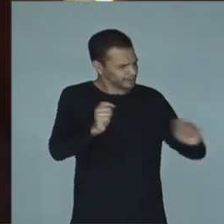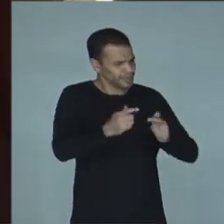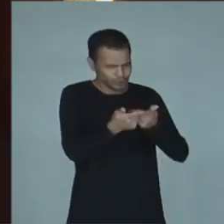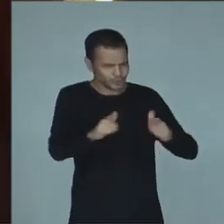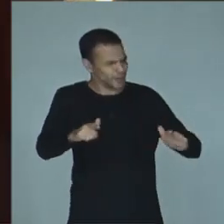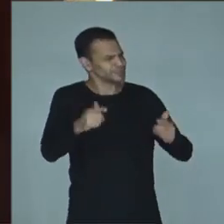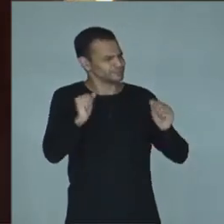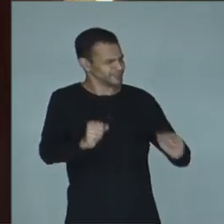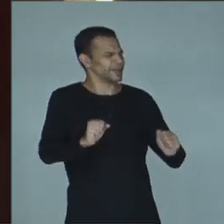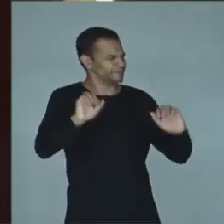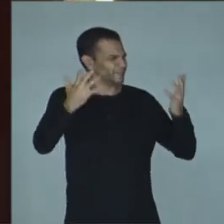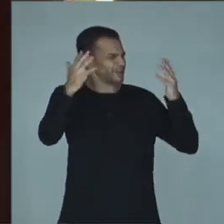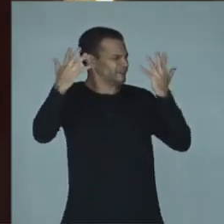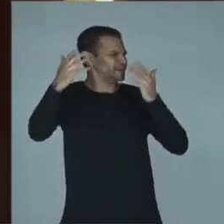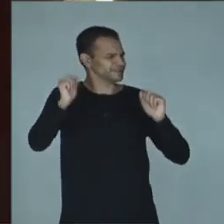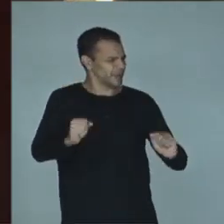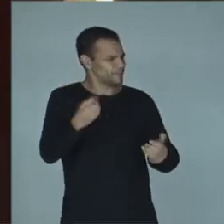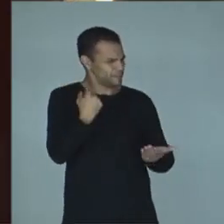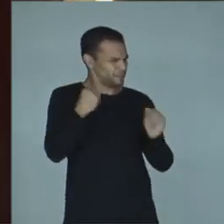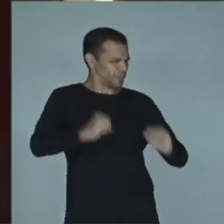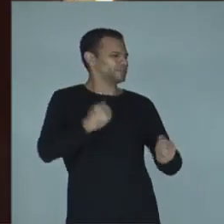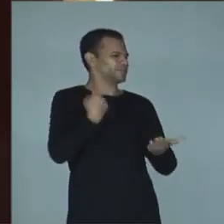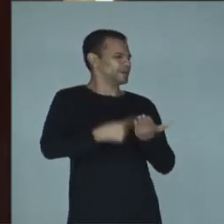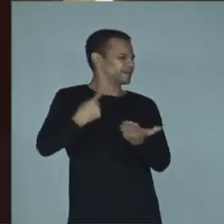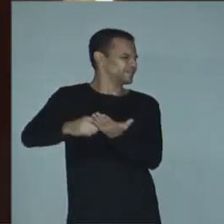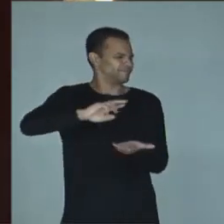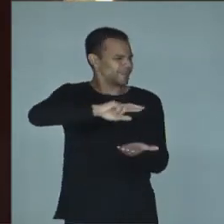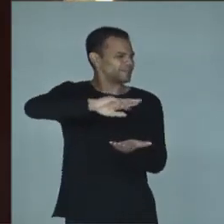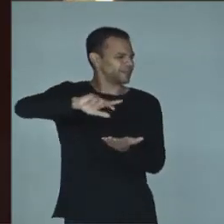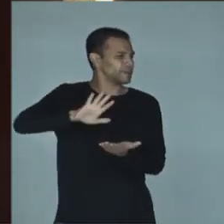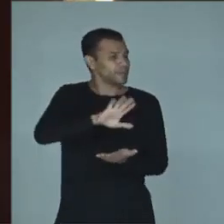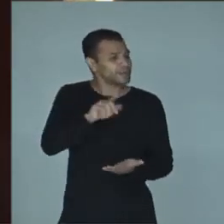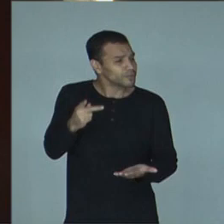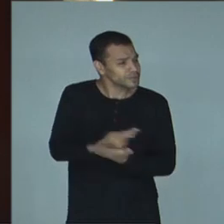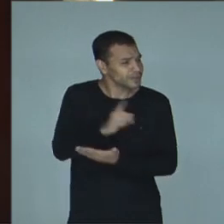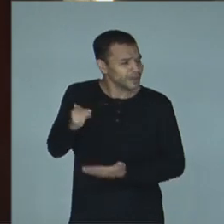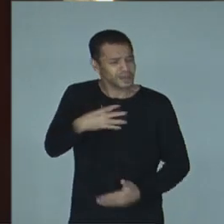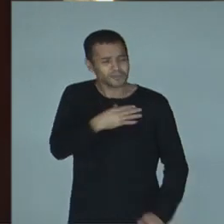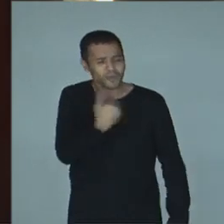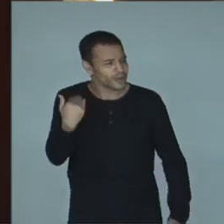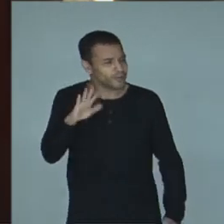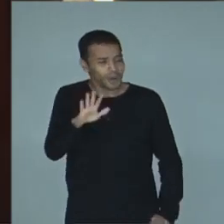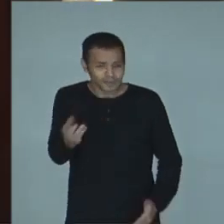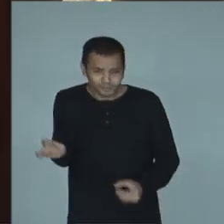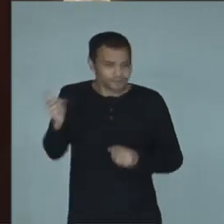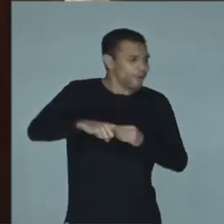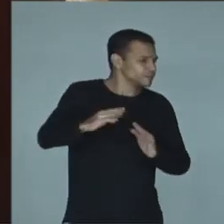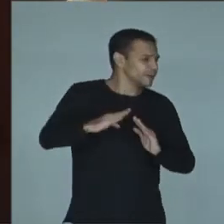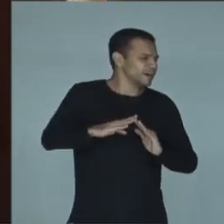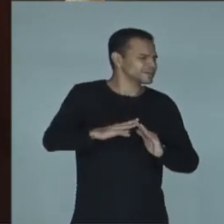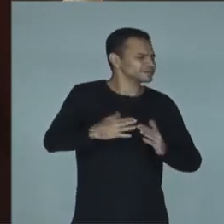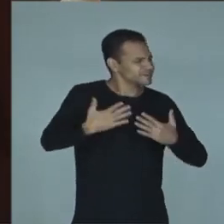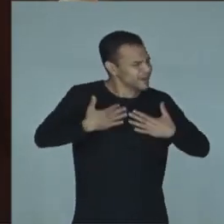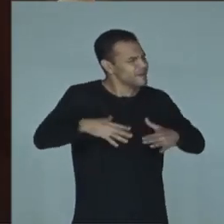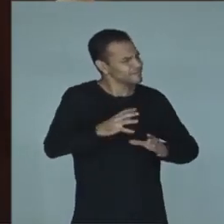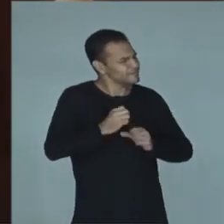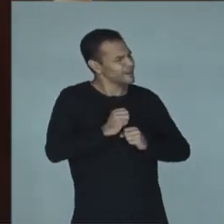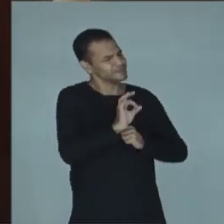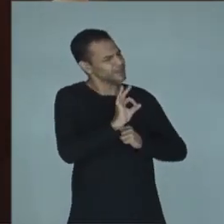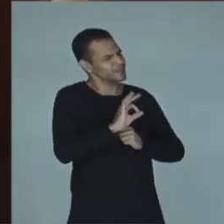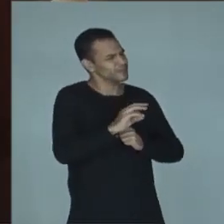faço um para você também mas o teu irmão estava morto e reviveu Ei filho e sem sentimentos